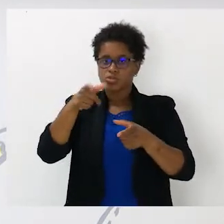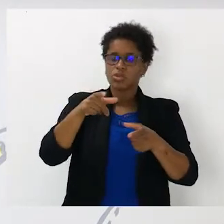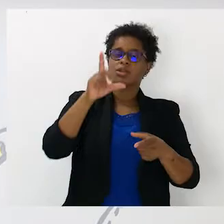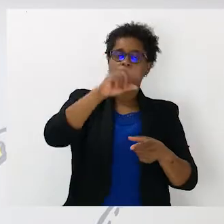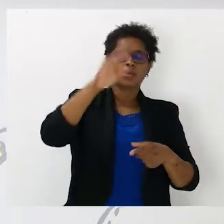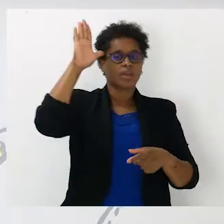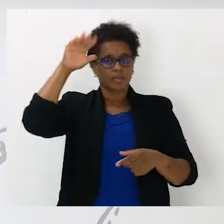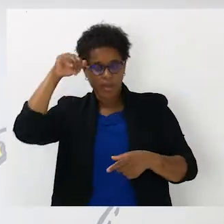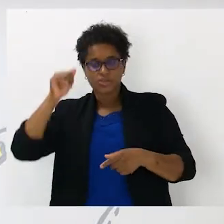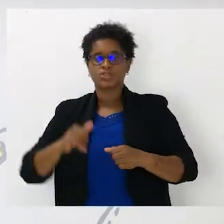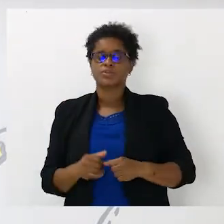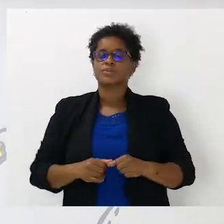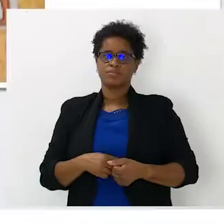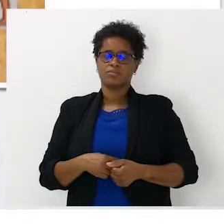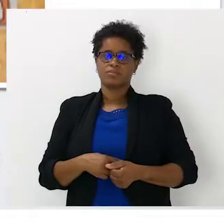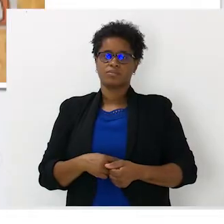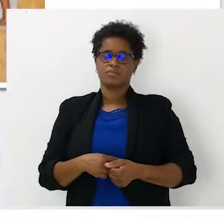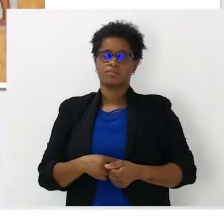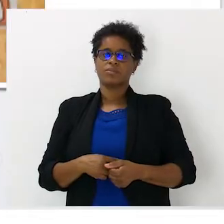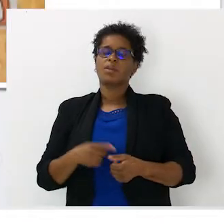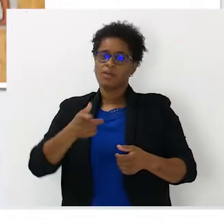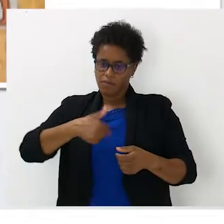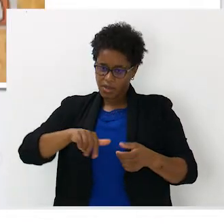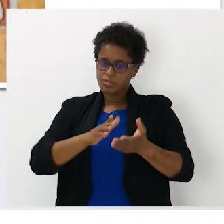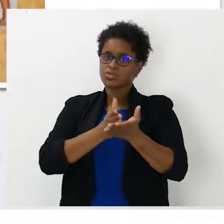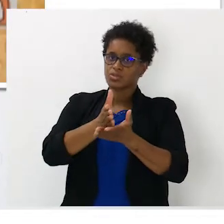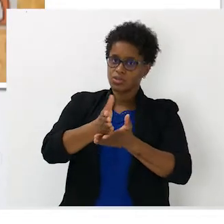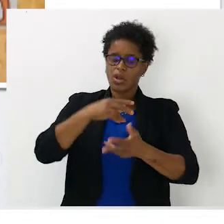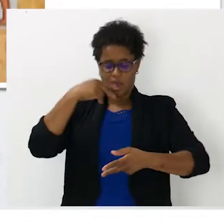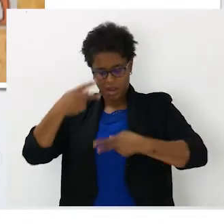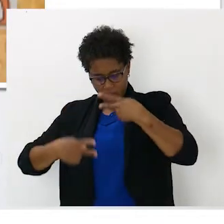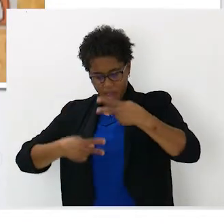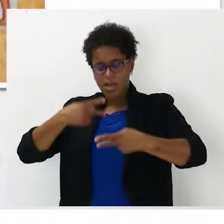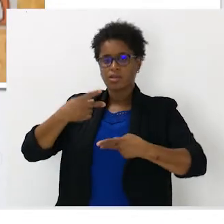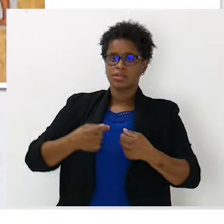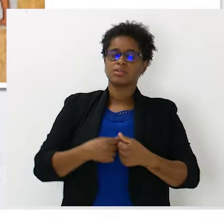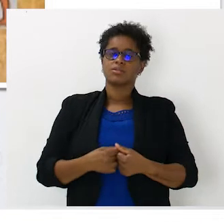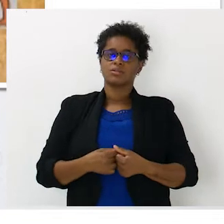de animal. Vamos seguindo com a análise.